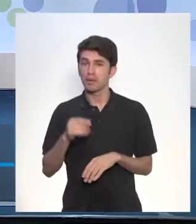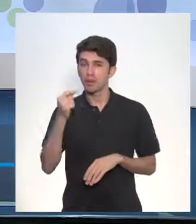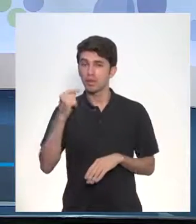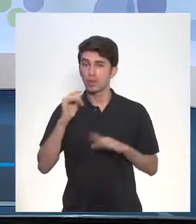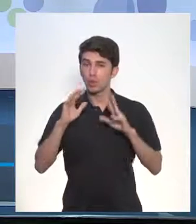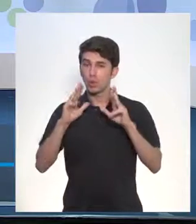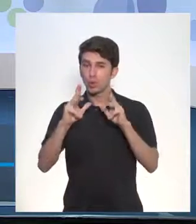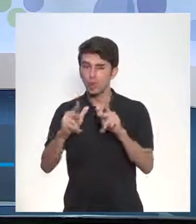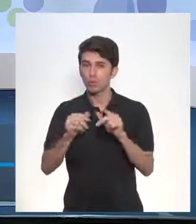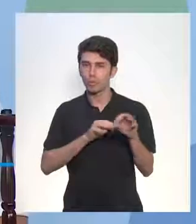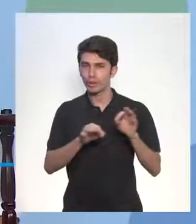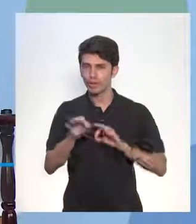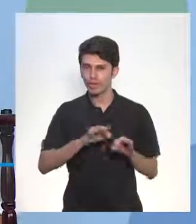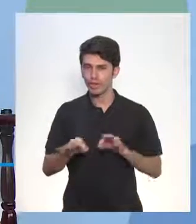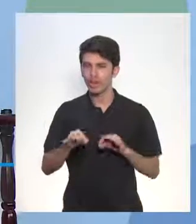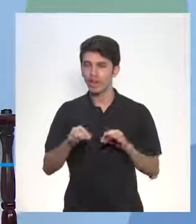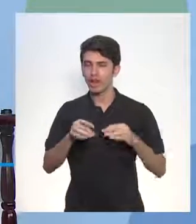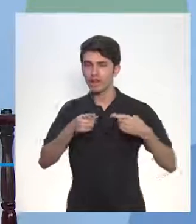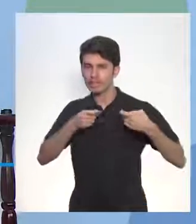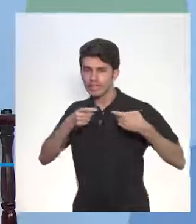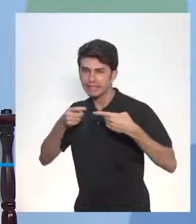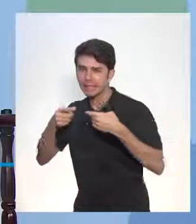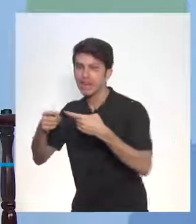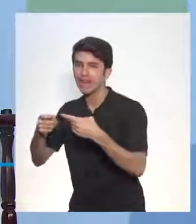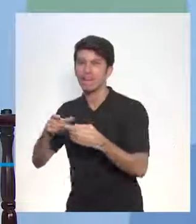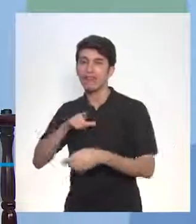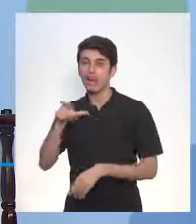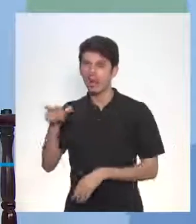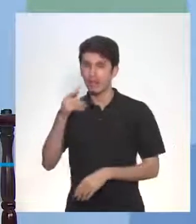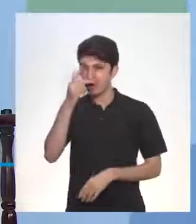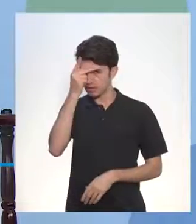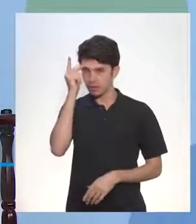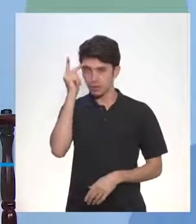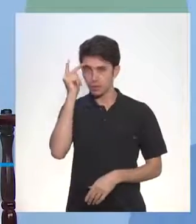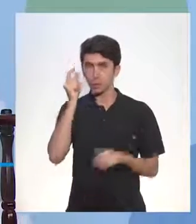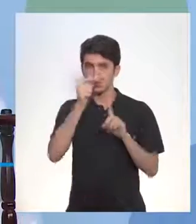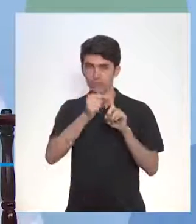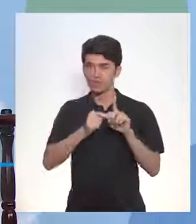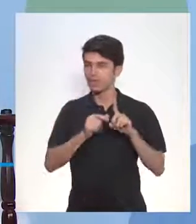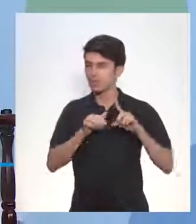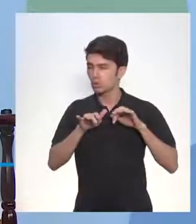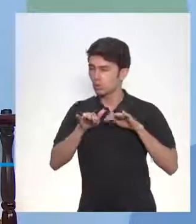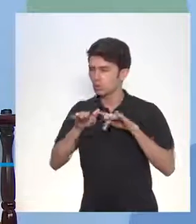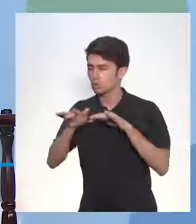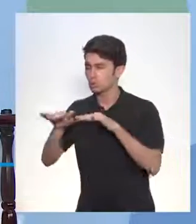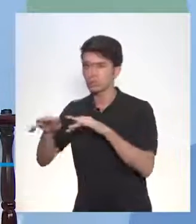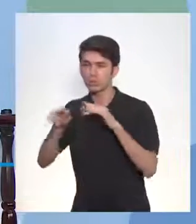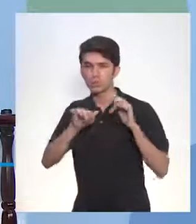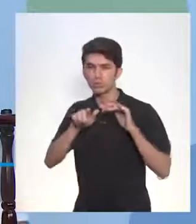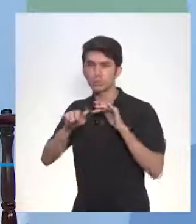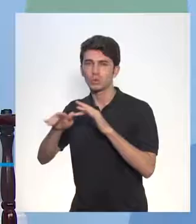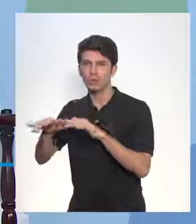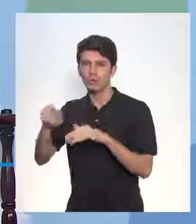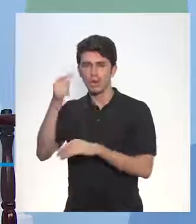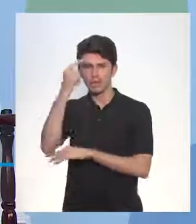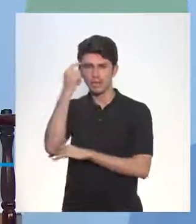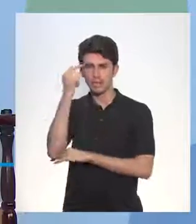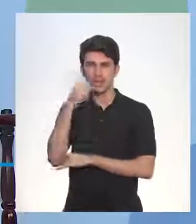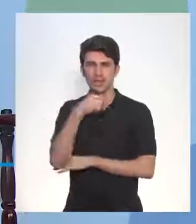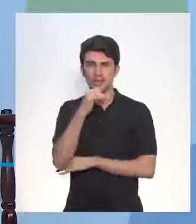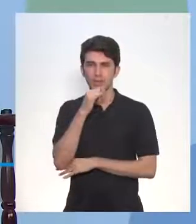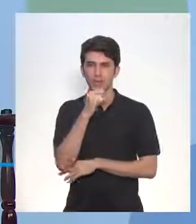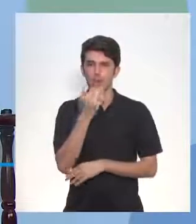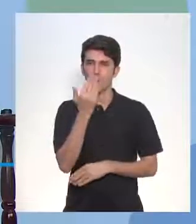cruzadas, os cruzados tiveram vários problemas, entre eles a logística. Imagina abastecer um exército daquele tamanho,